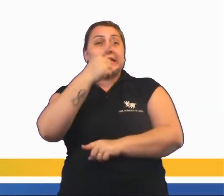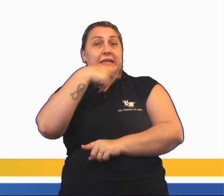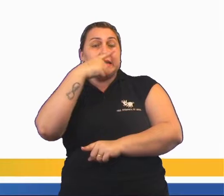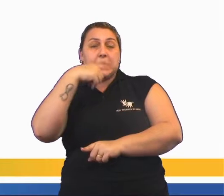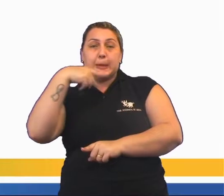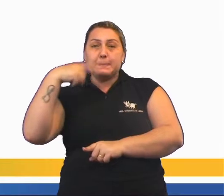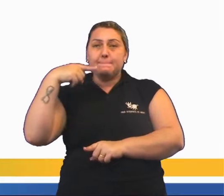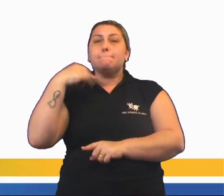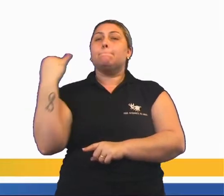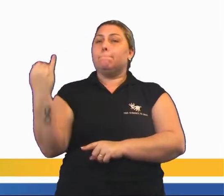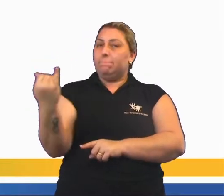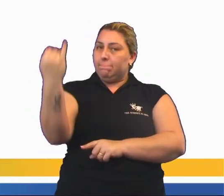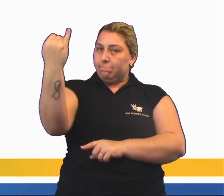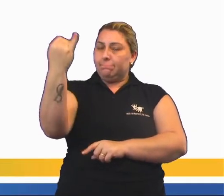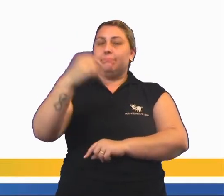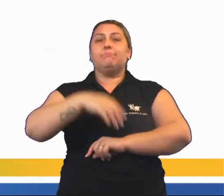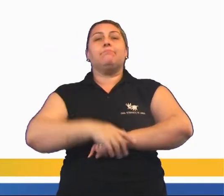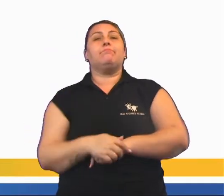a escovação dos dentes.